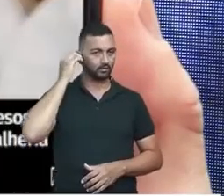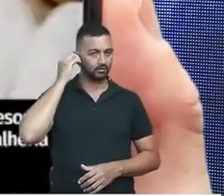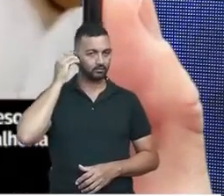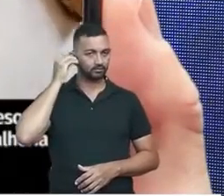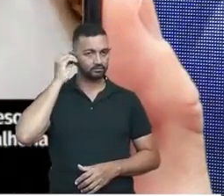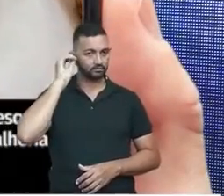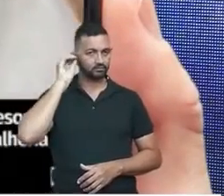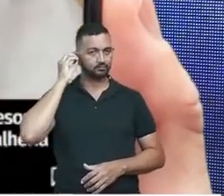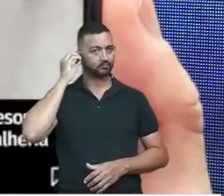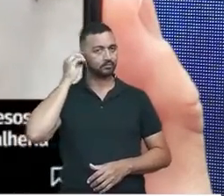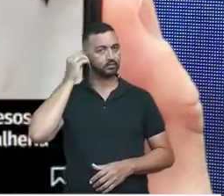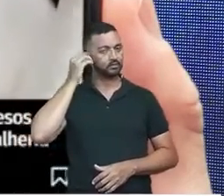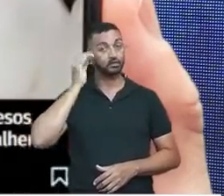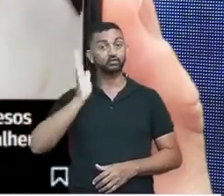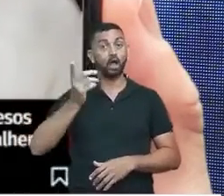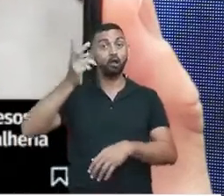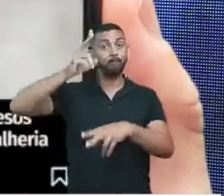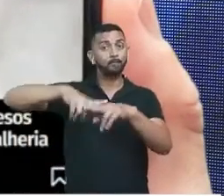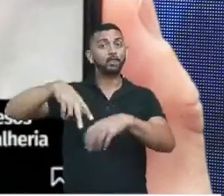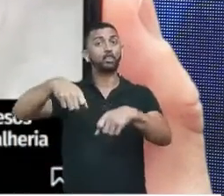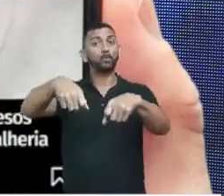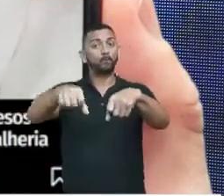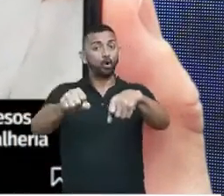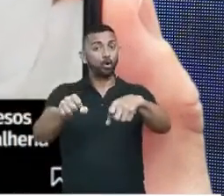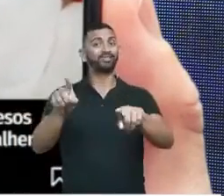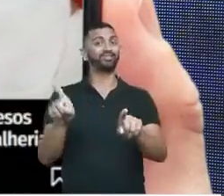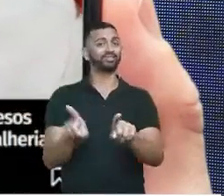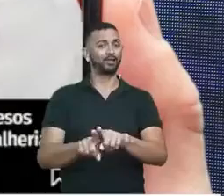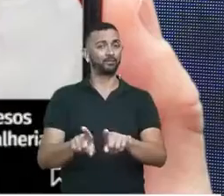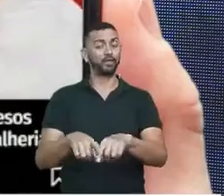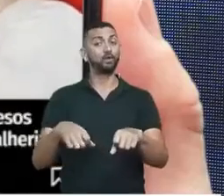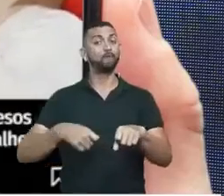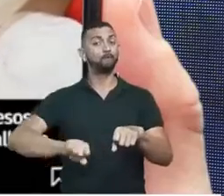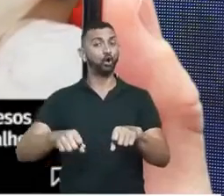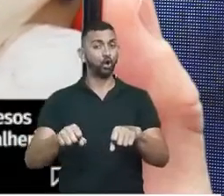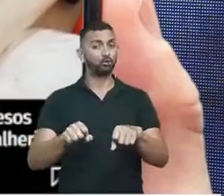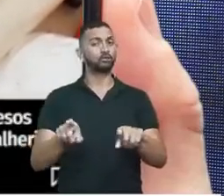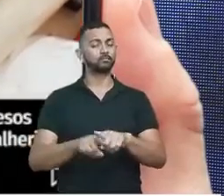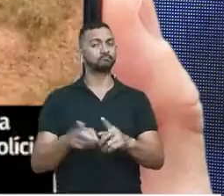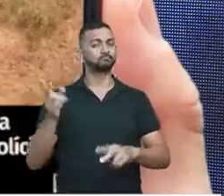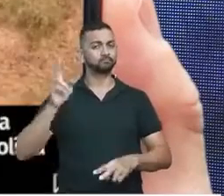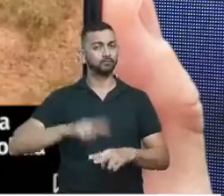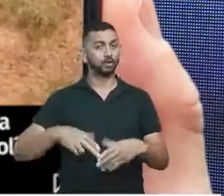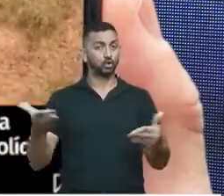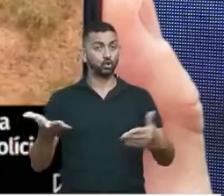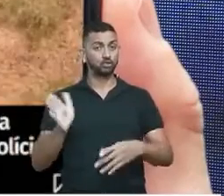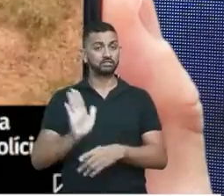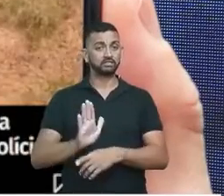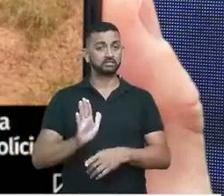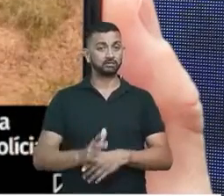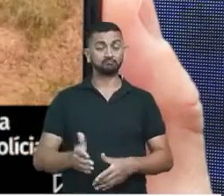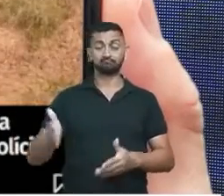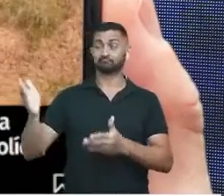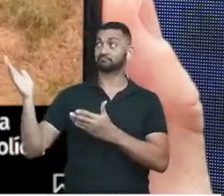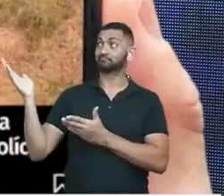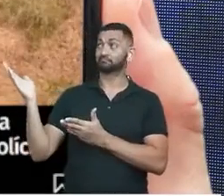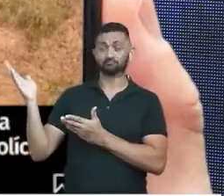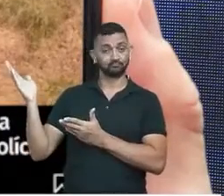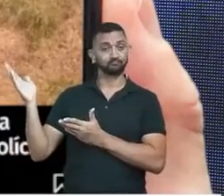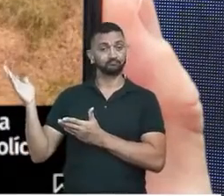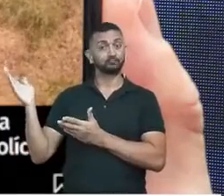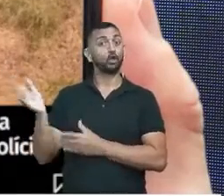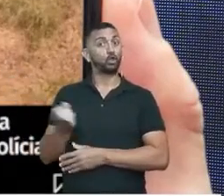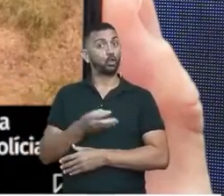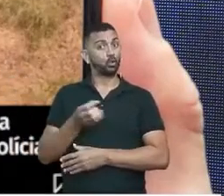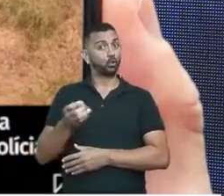colocar a imagem de uma das motos que foi apreendida pela polícia essa moto tá e apreendida já hoje à tarde é